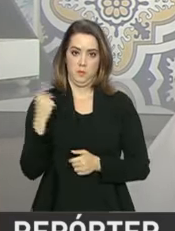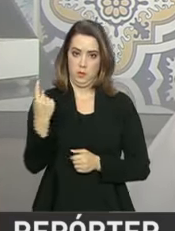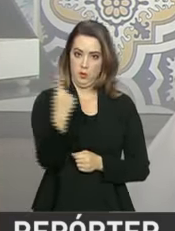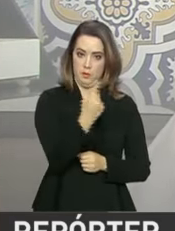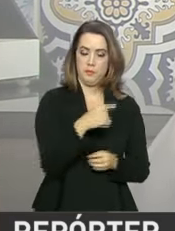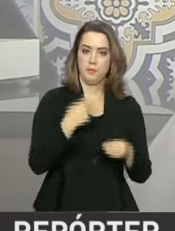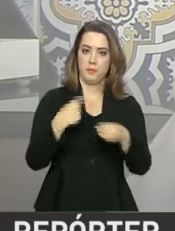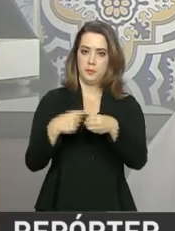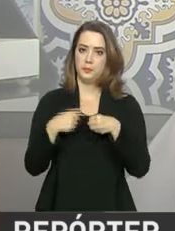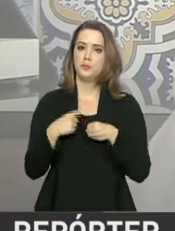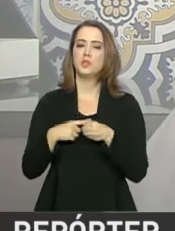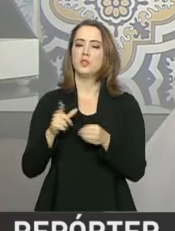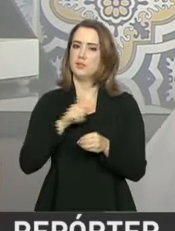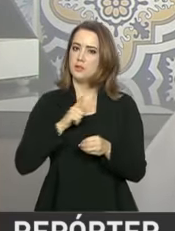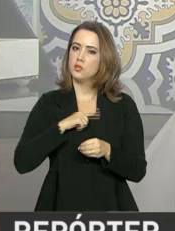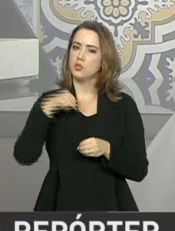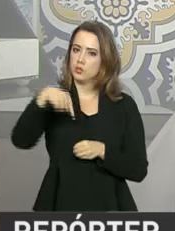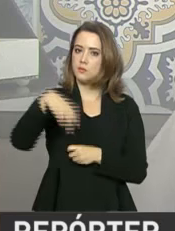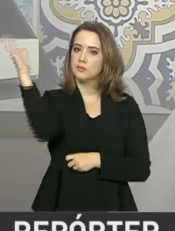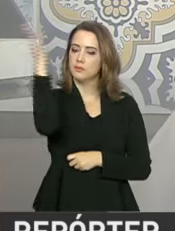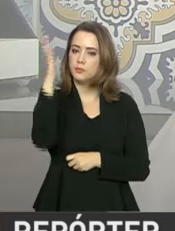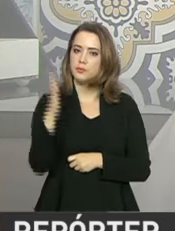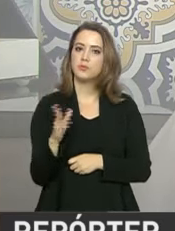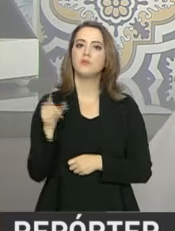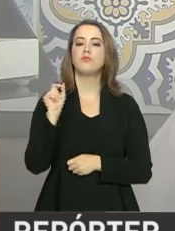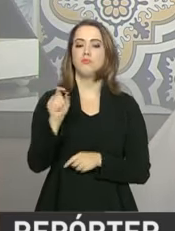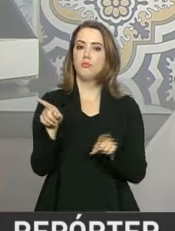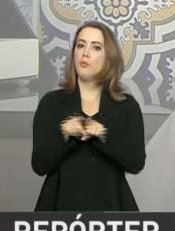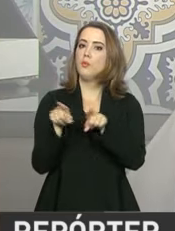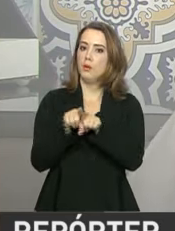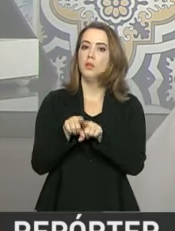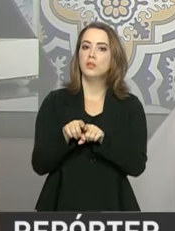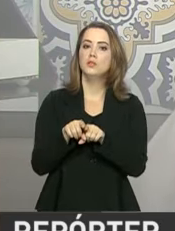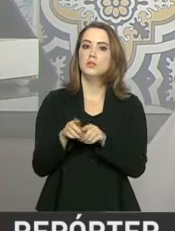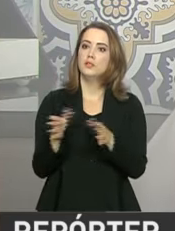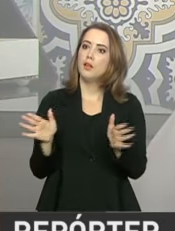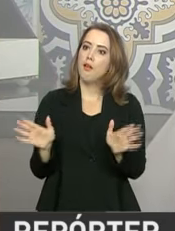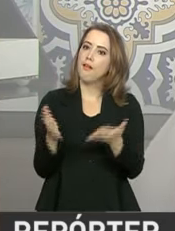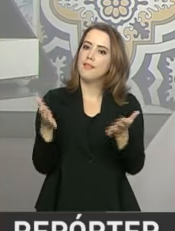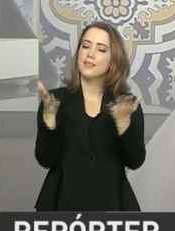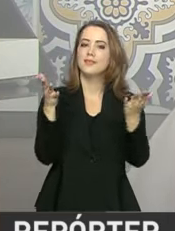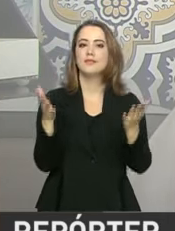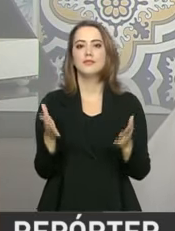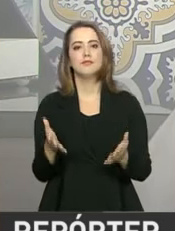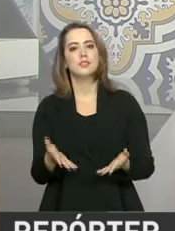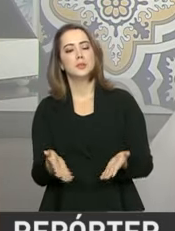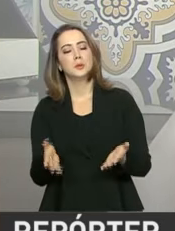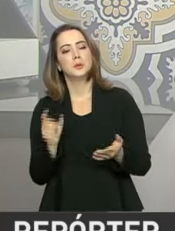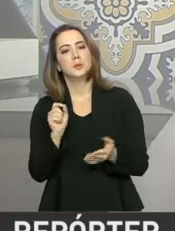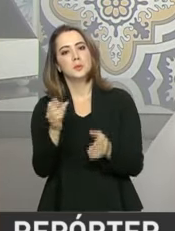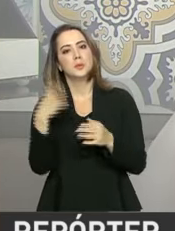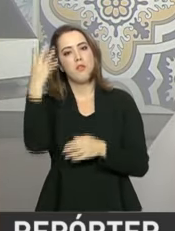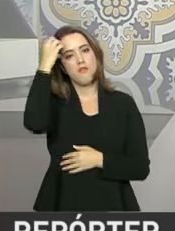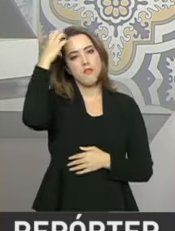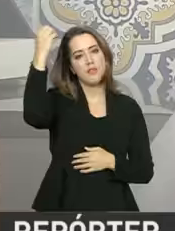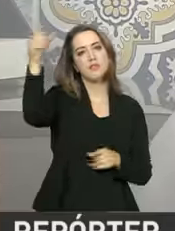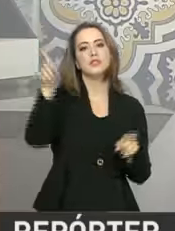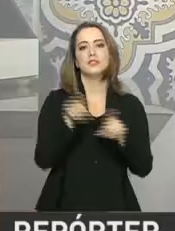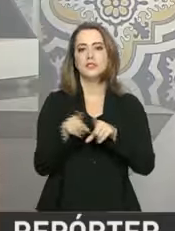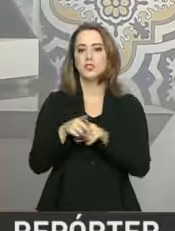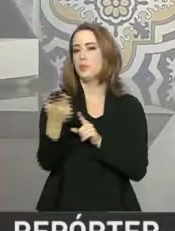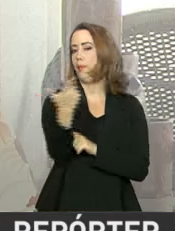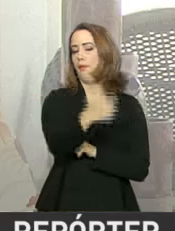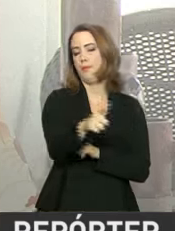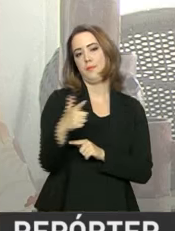cidades que existem no Brasil e também nos incentivou para viajar também em outros